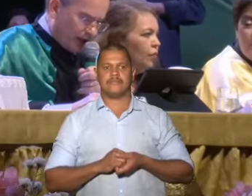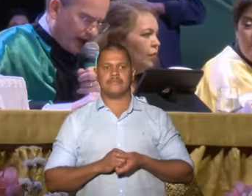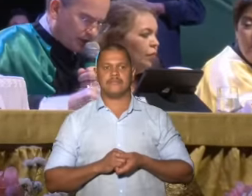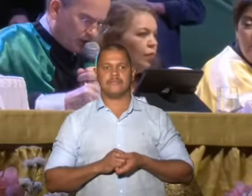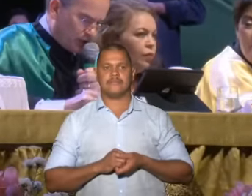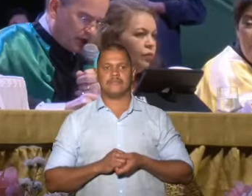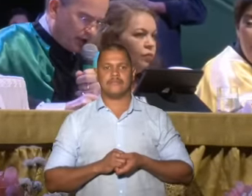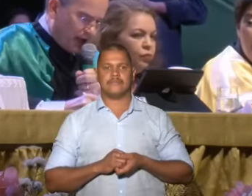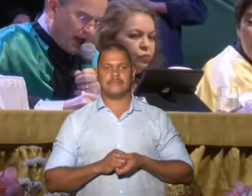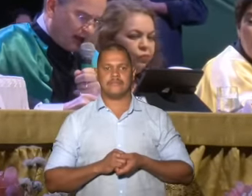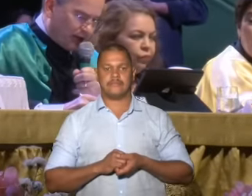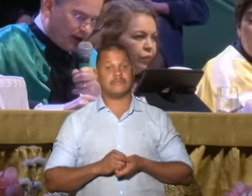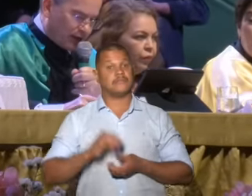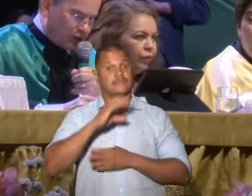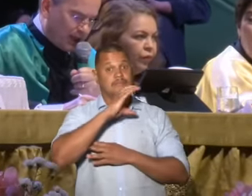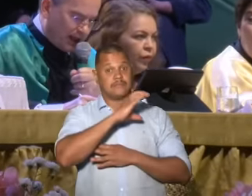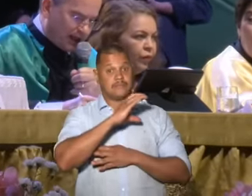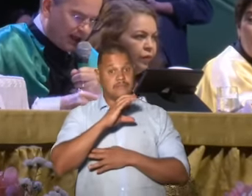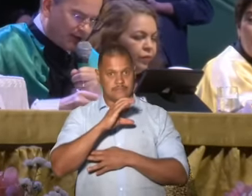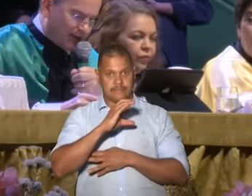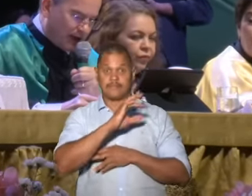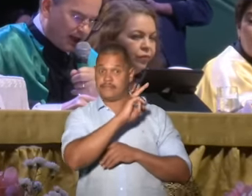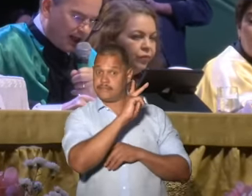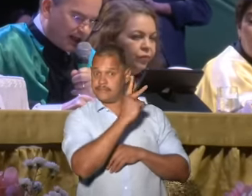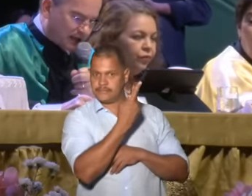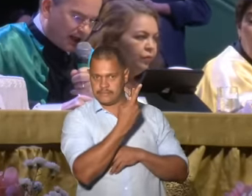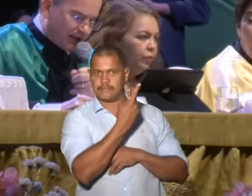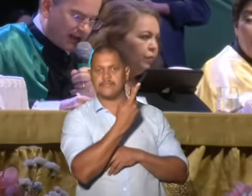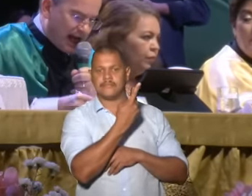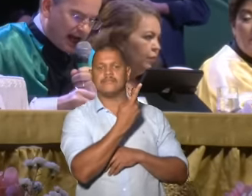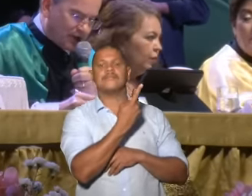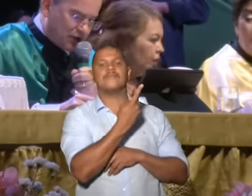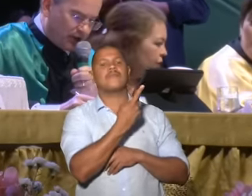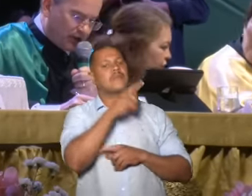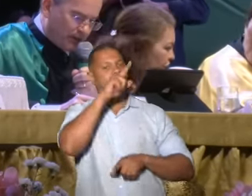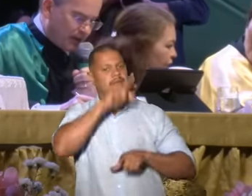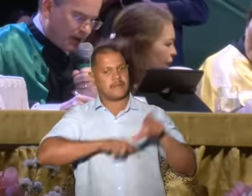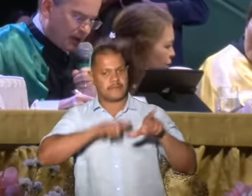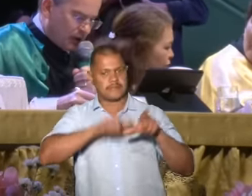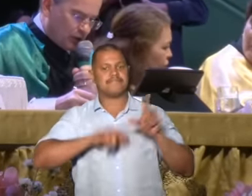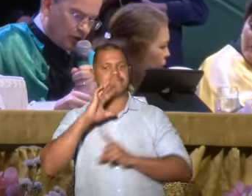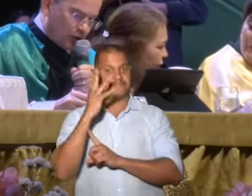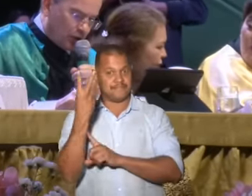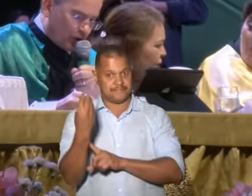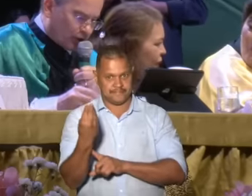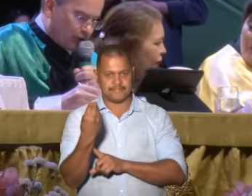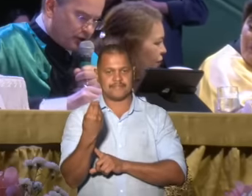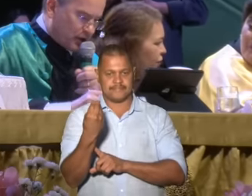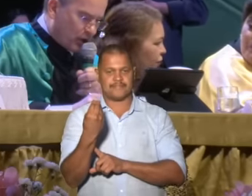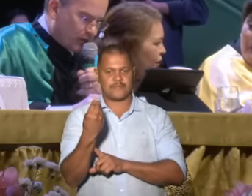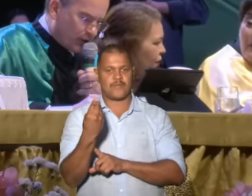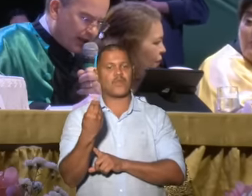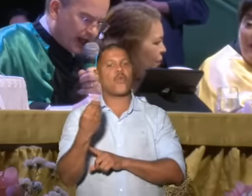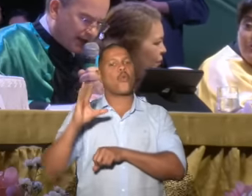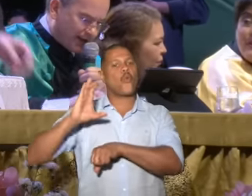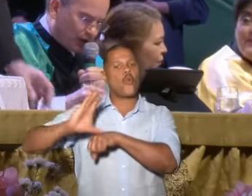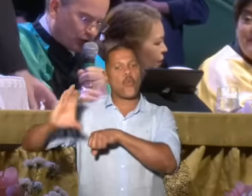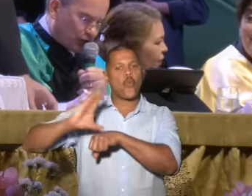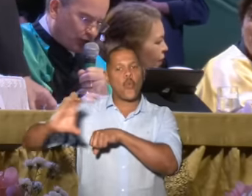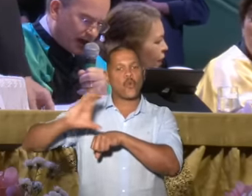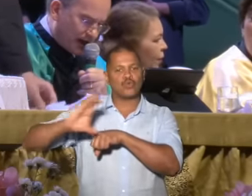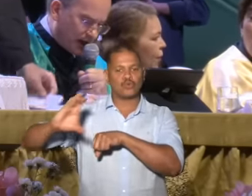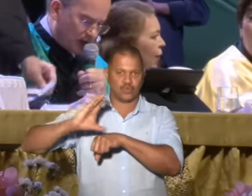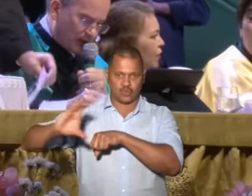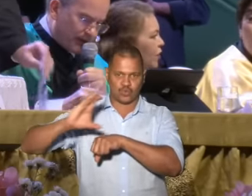Do Centro de Ciências Humanas, Letras e Artes, do curso de